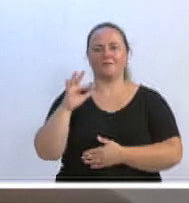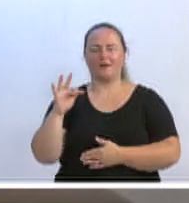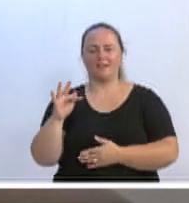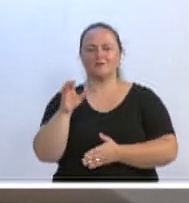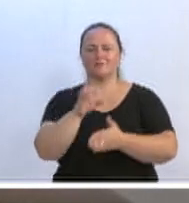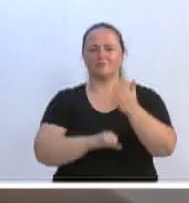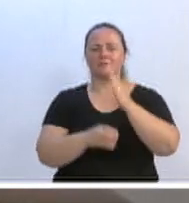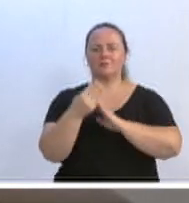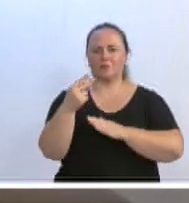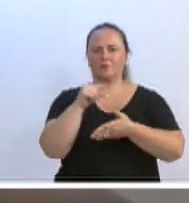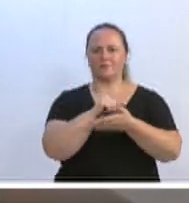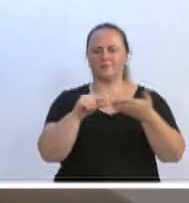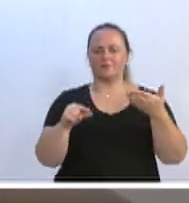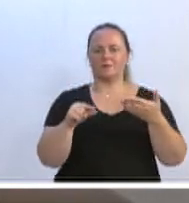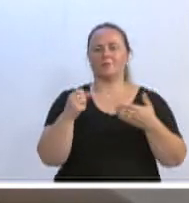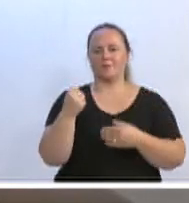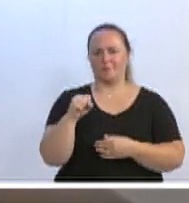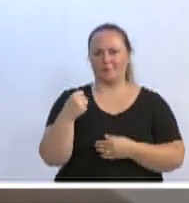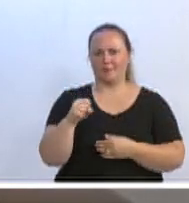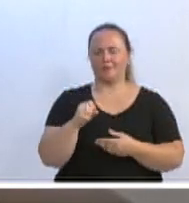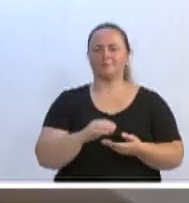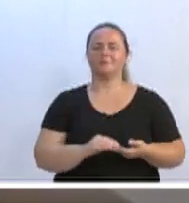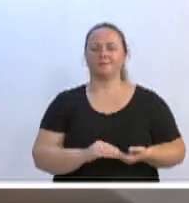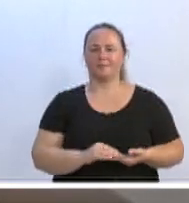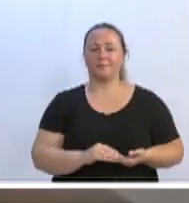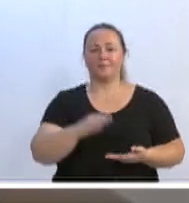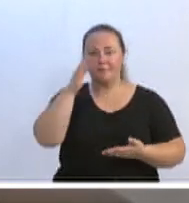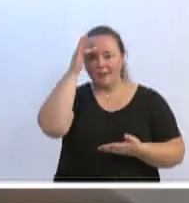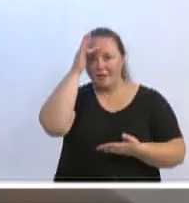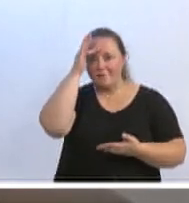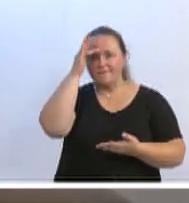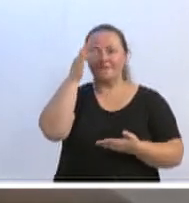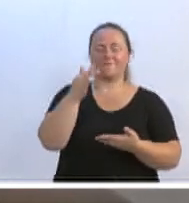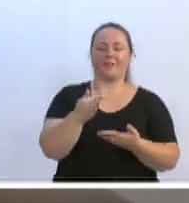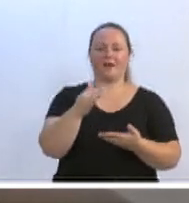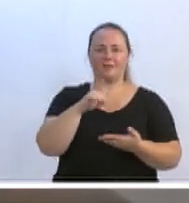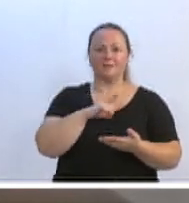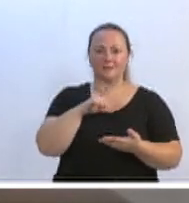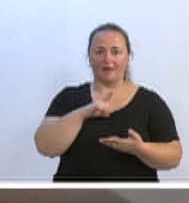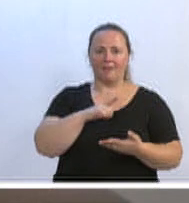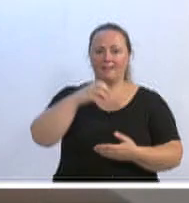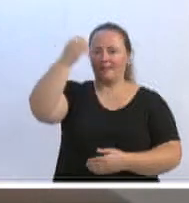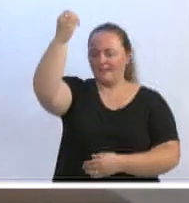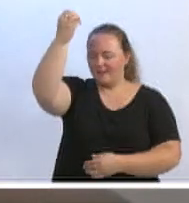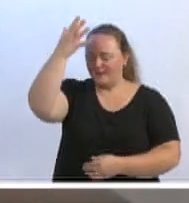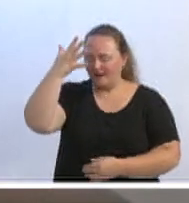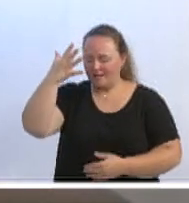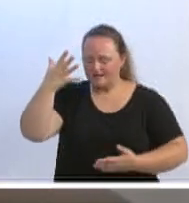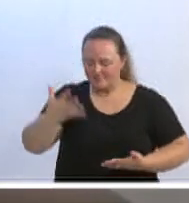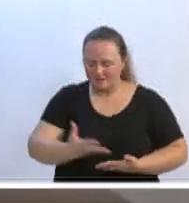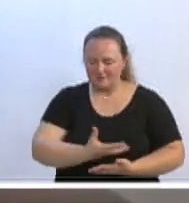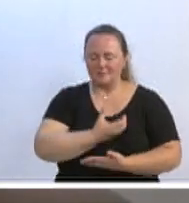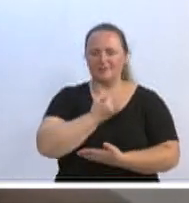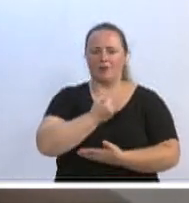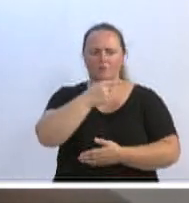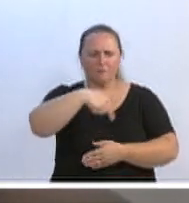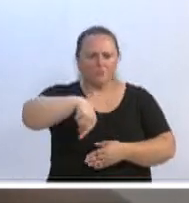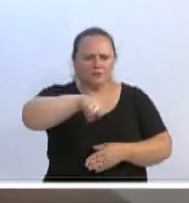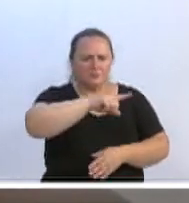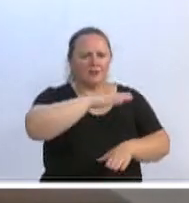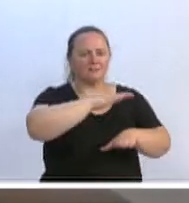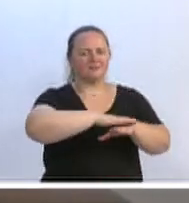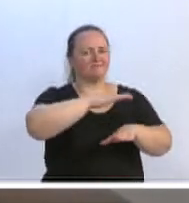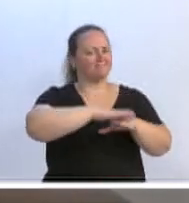salvos, por meio da fé, isto não vem de vós, é dom de Deus. Deus